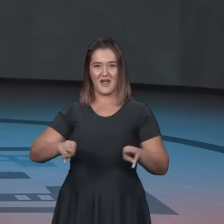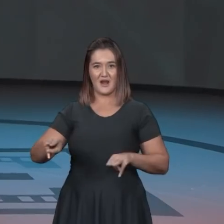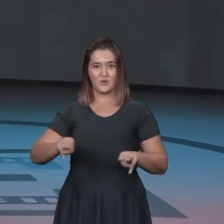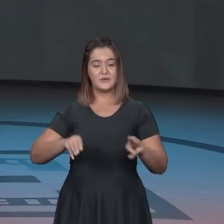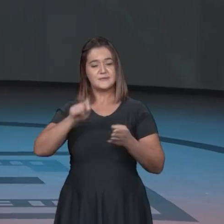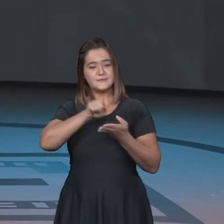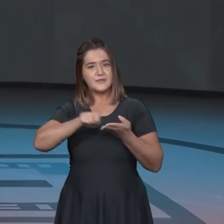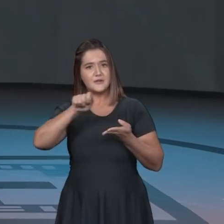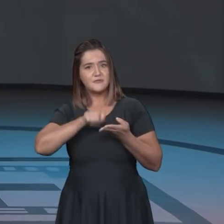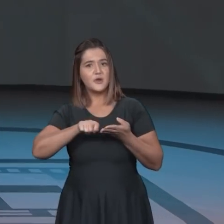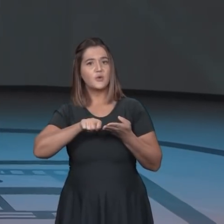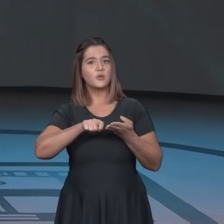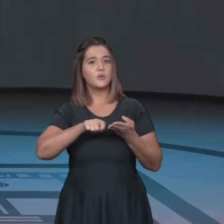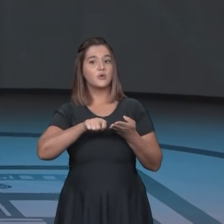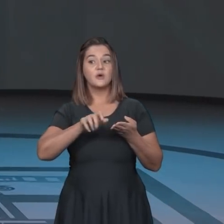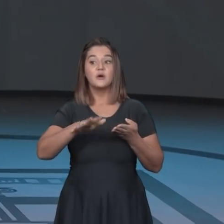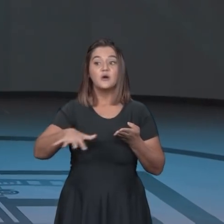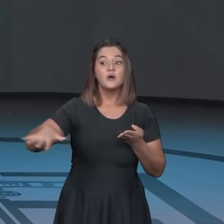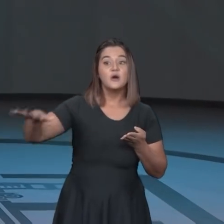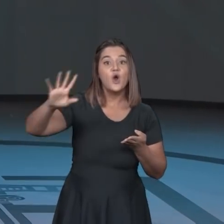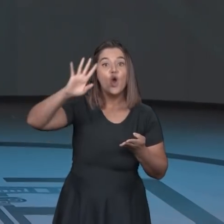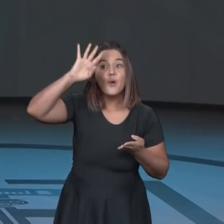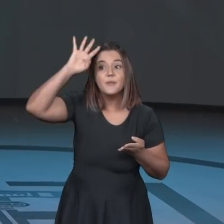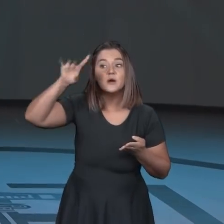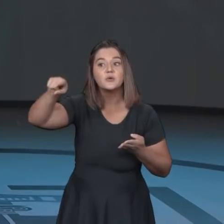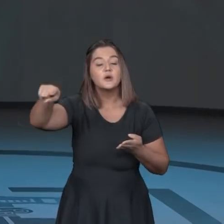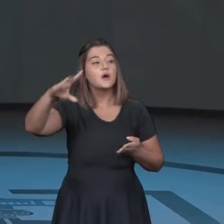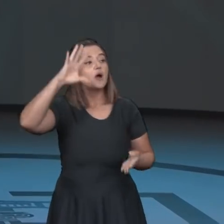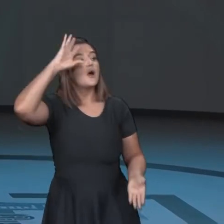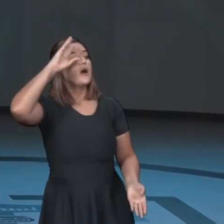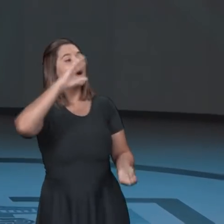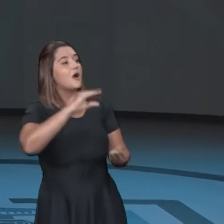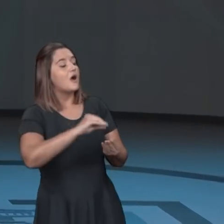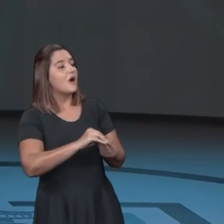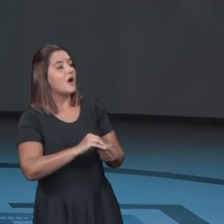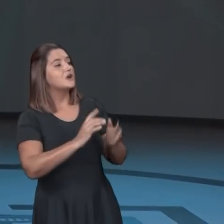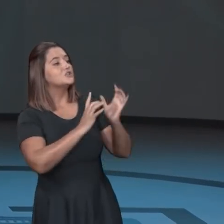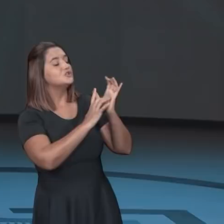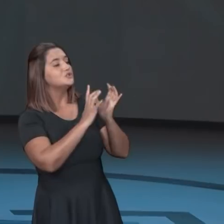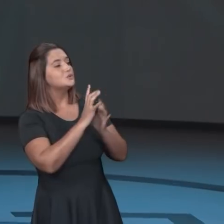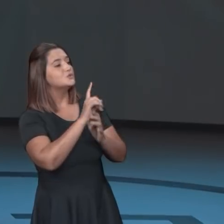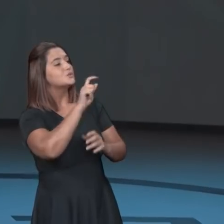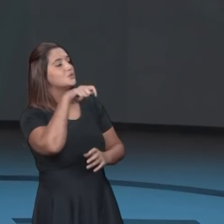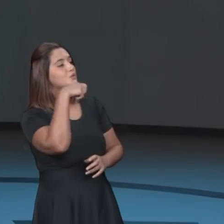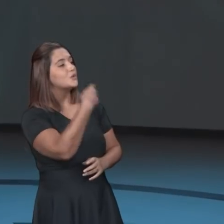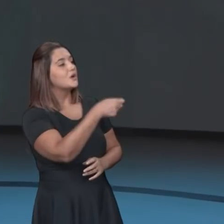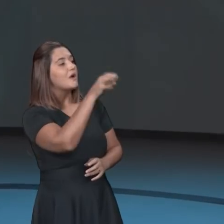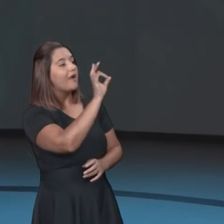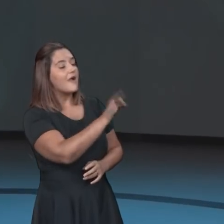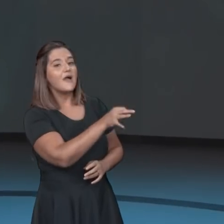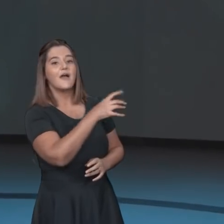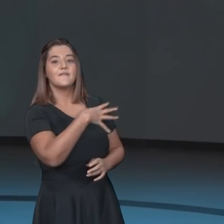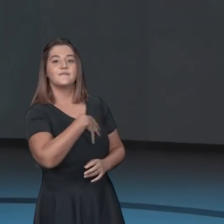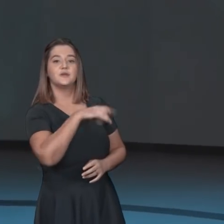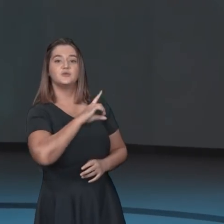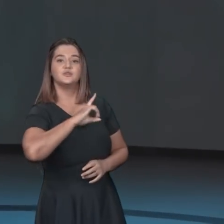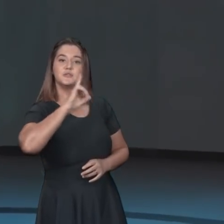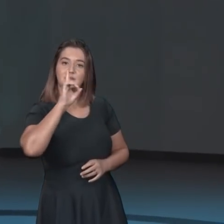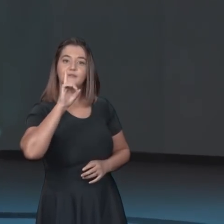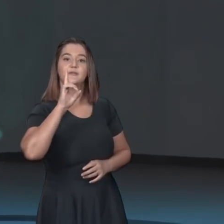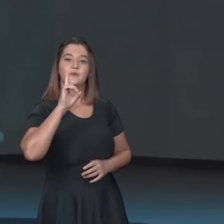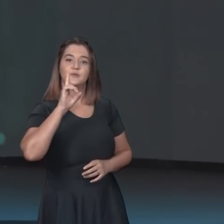greco-romanos entenderam o que ele estava falando. Marcos dizia, o princípio do Evangelho, palavra que o mundo greco-romano